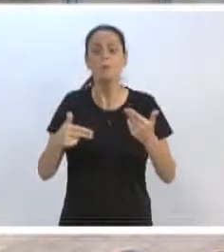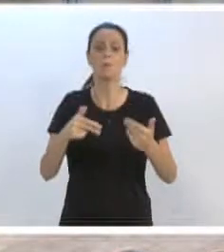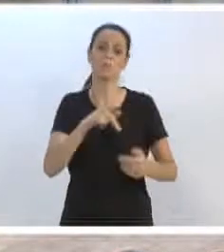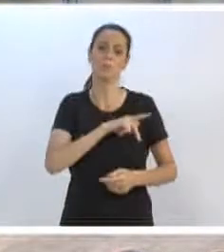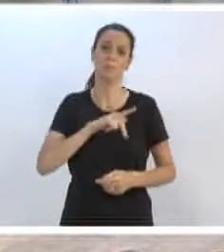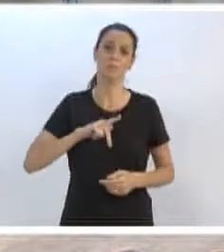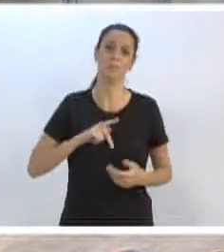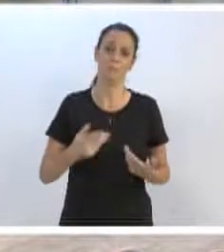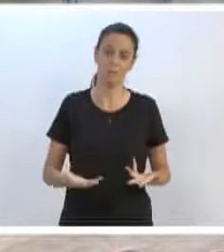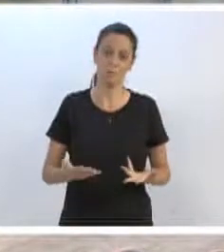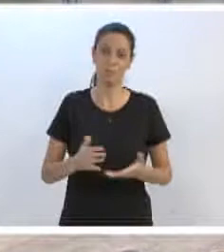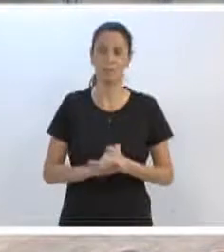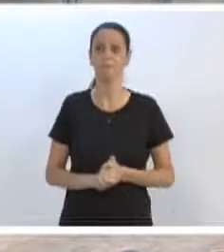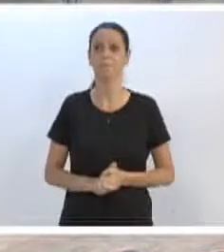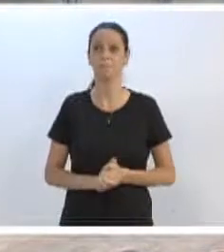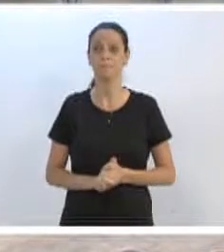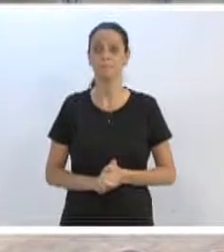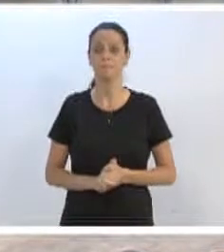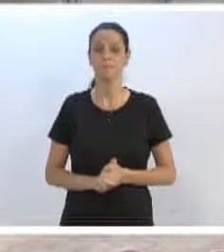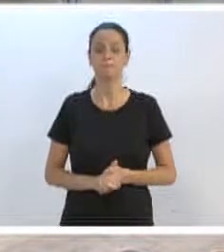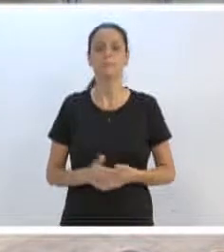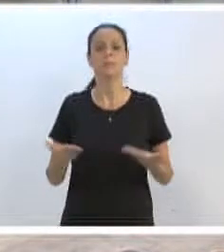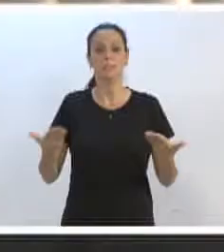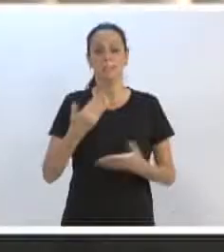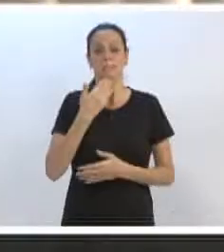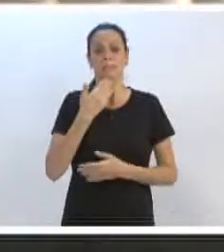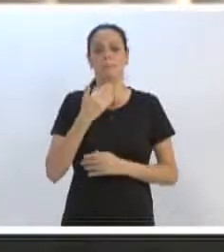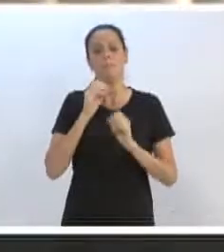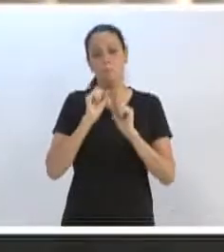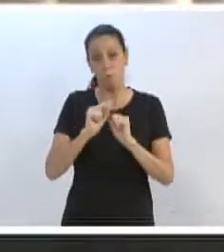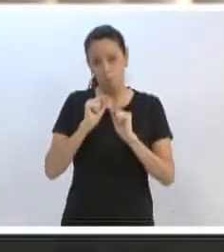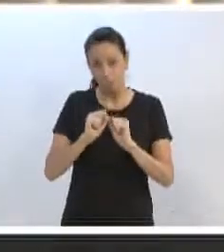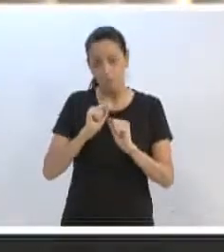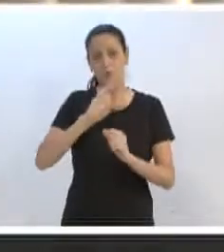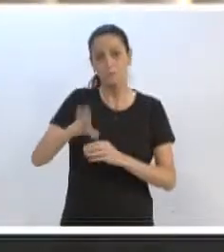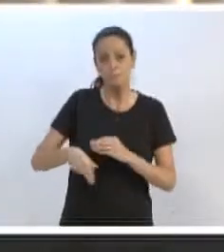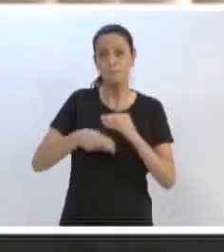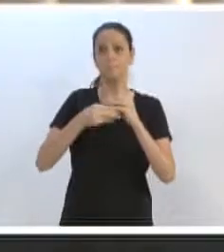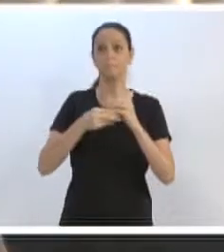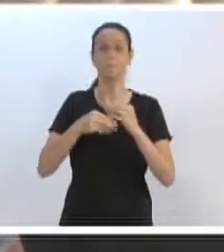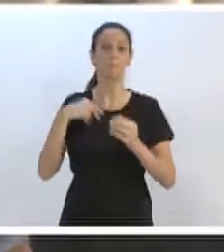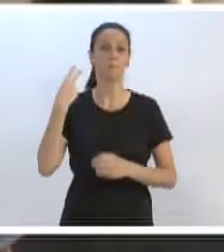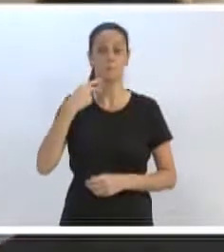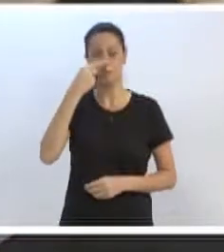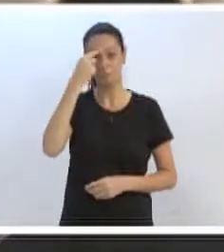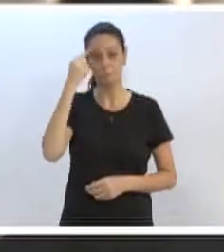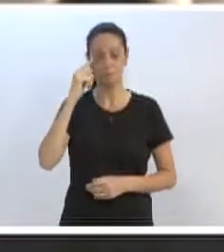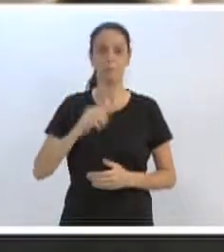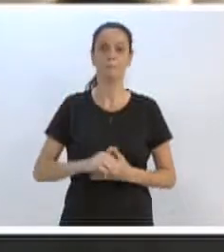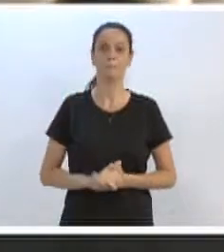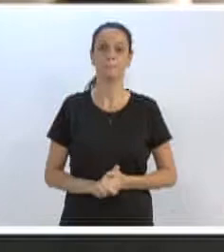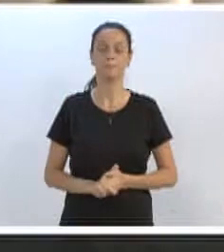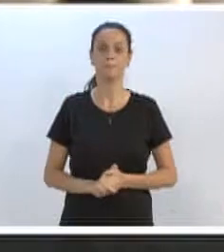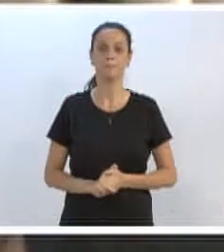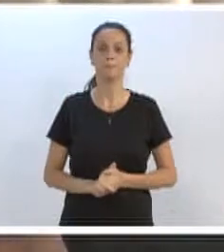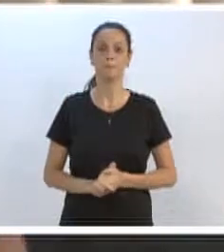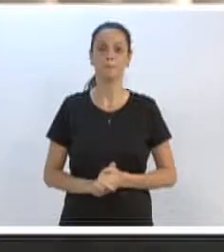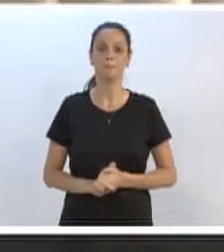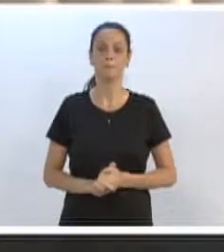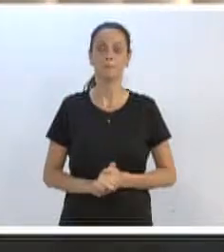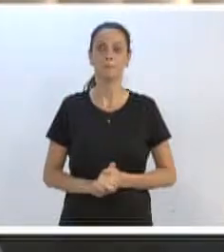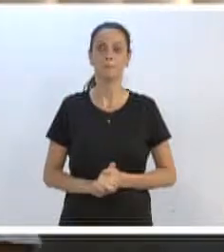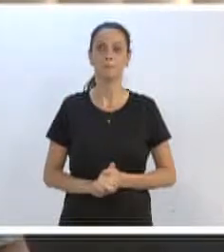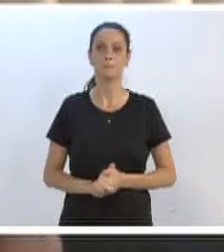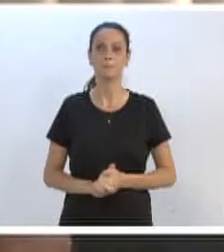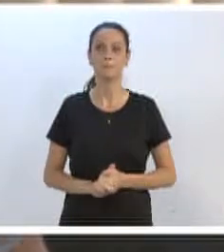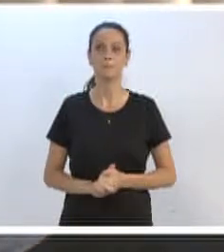presidente. Com autorização do orador, vereador Ito. Obrigado, presidente. Primeiro, agradecer a presença